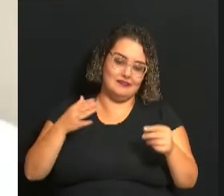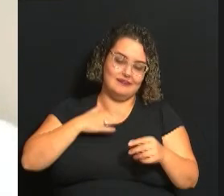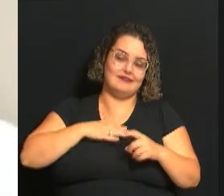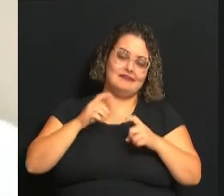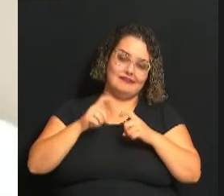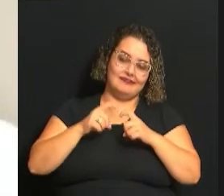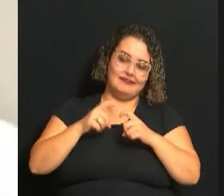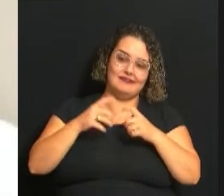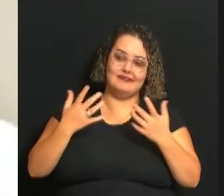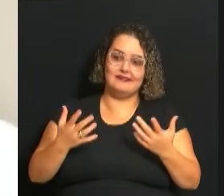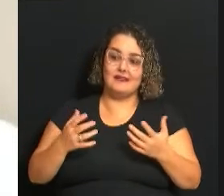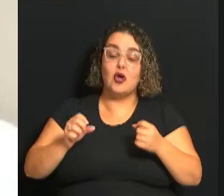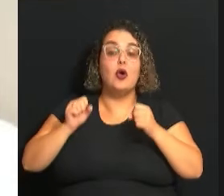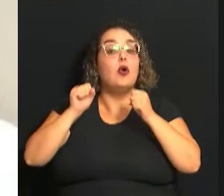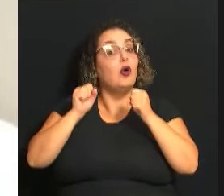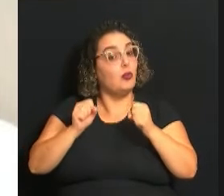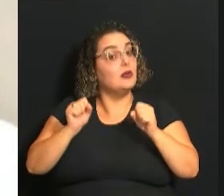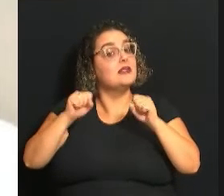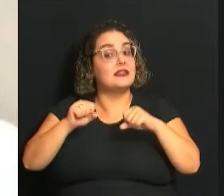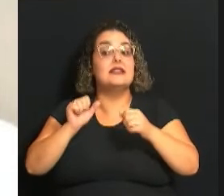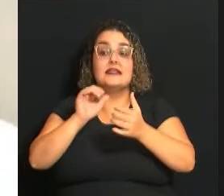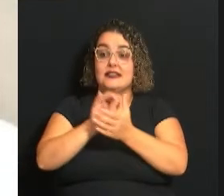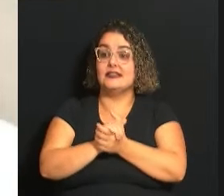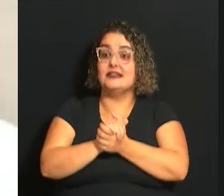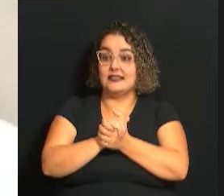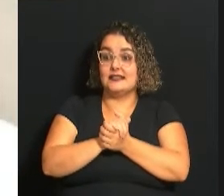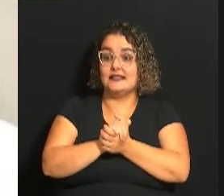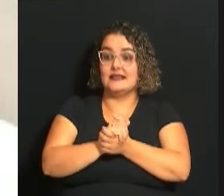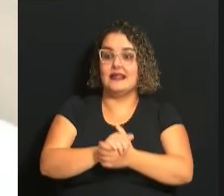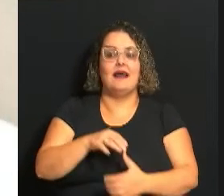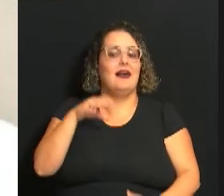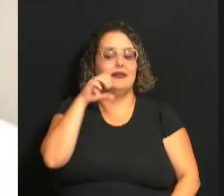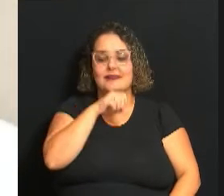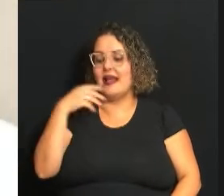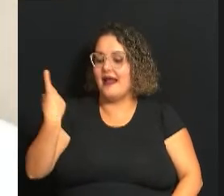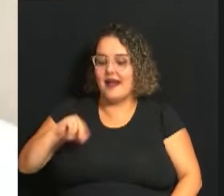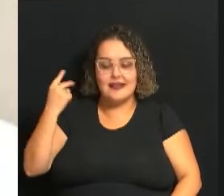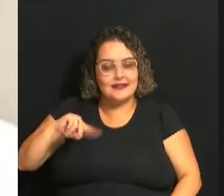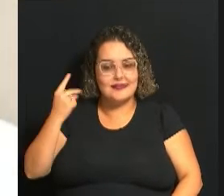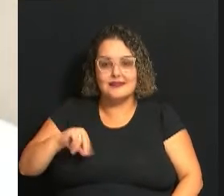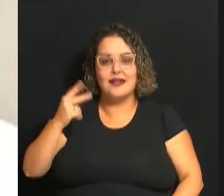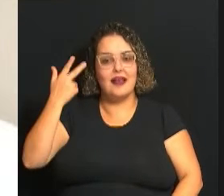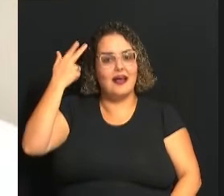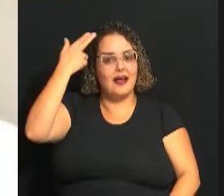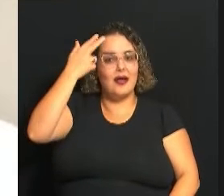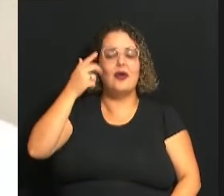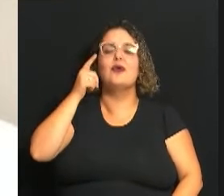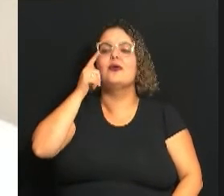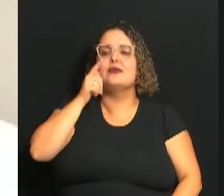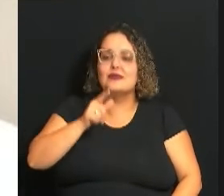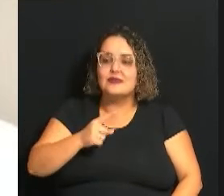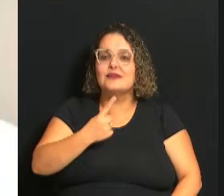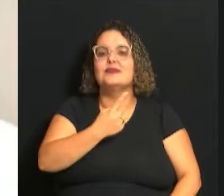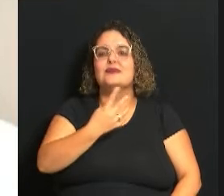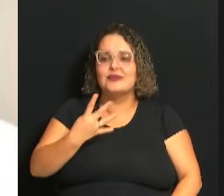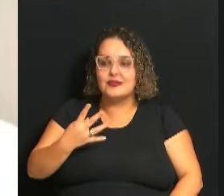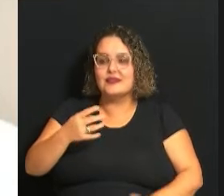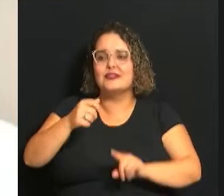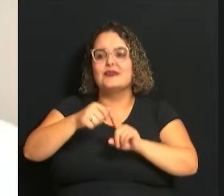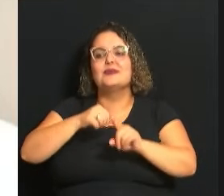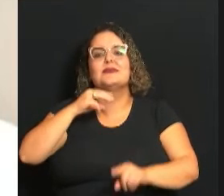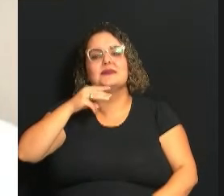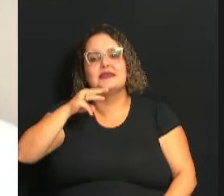que eu poderia, sim, casar. E aí eu corri atrás de tudo, mesmo operada, e consegui casar no dia 14 de março de